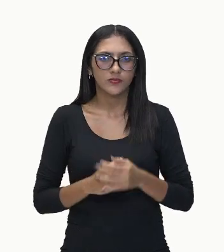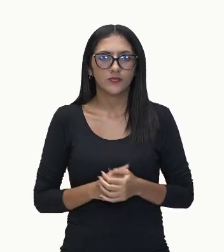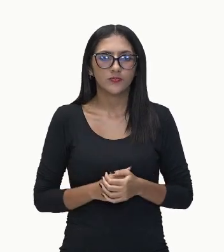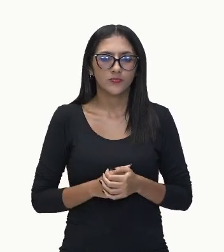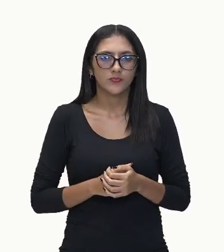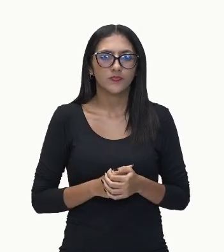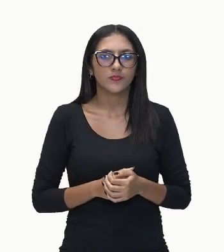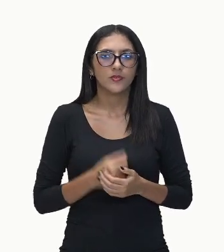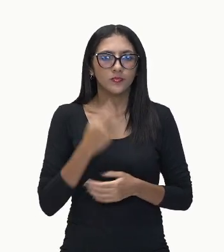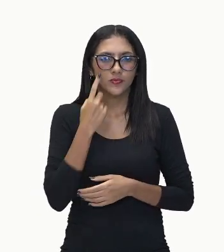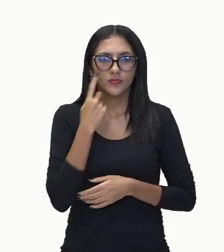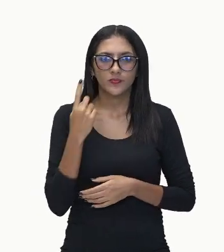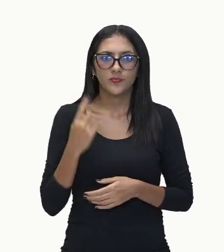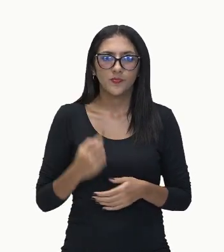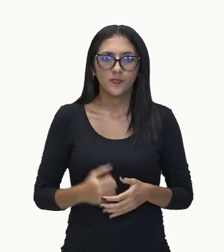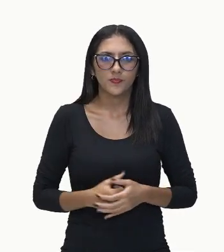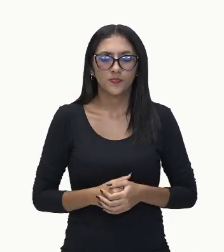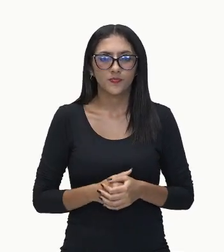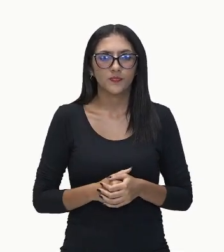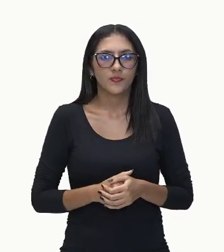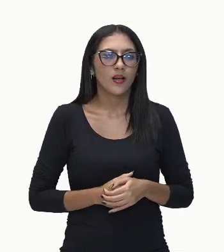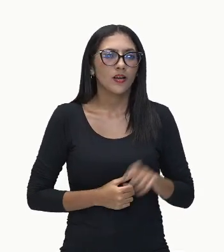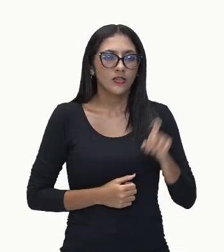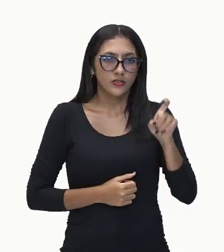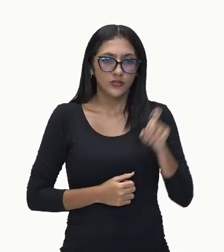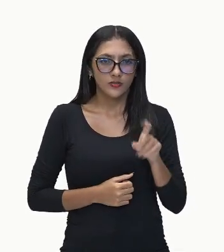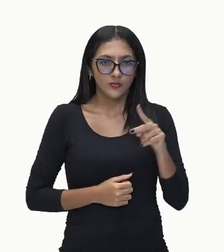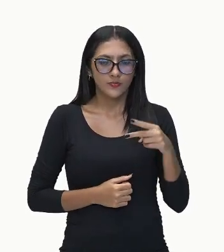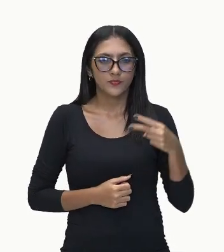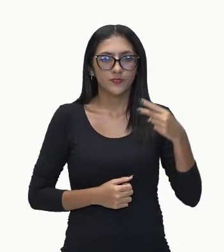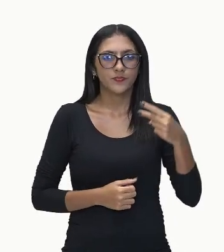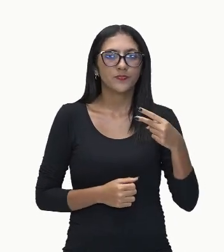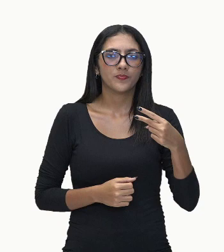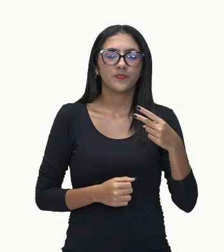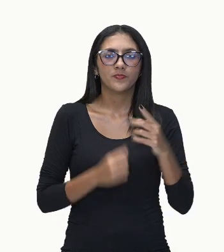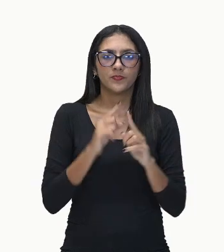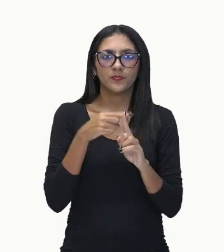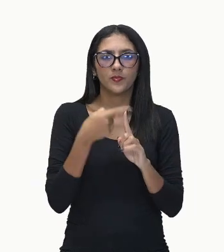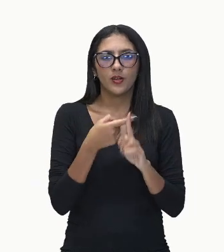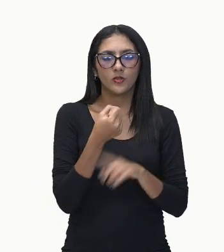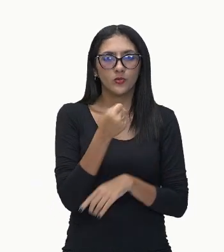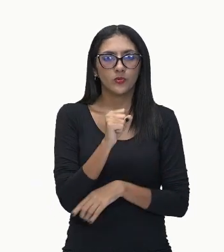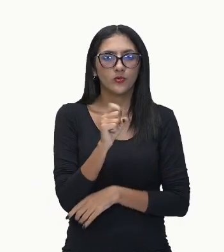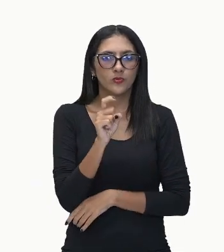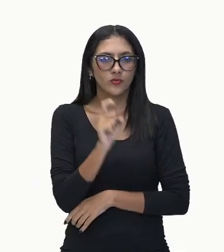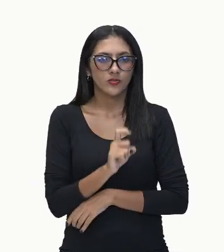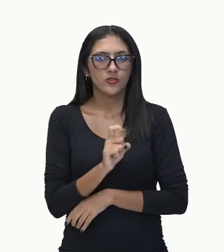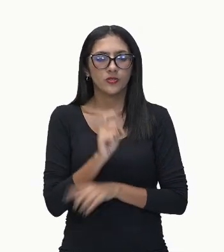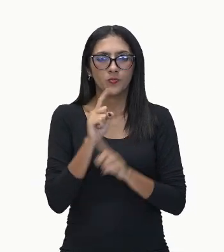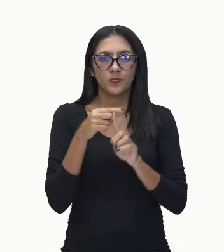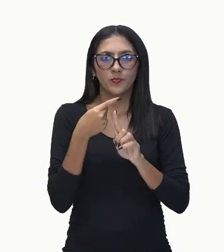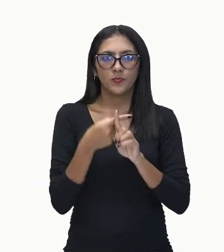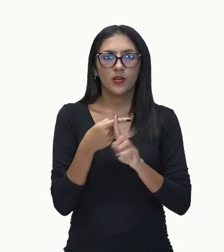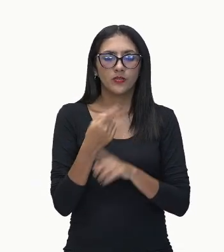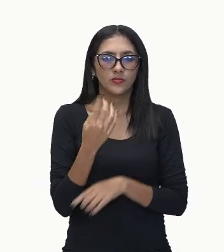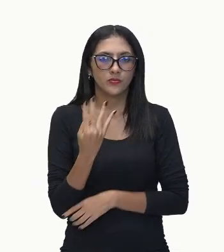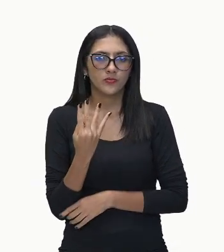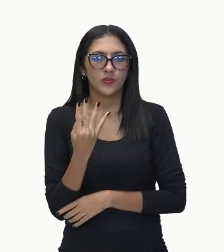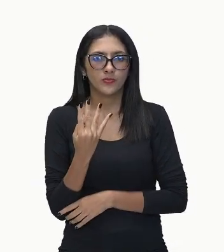vai fazer ó pegar a equação x qu + 8x +